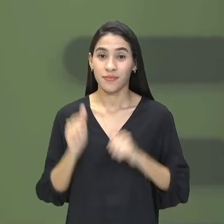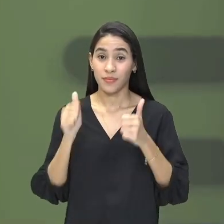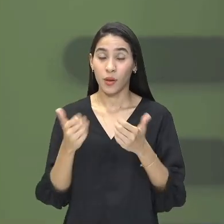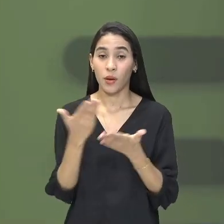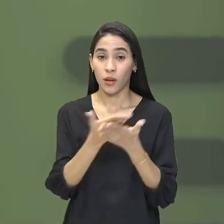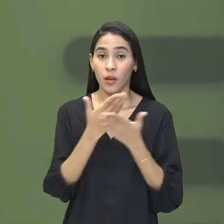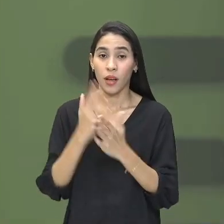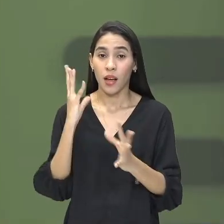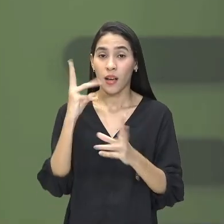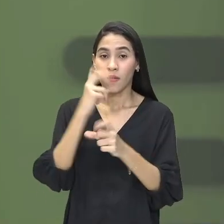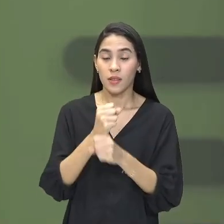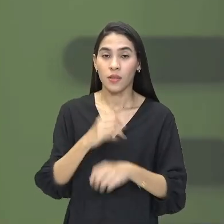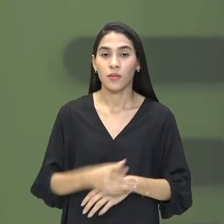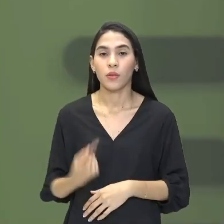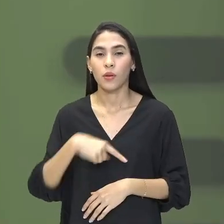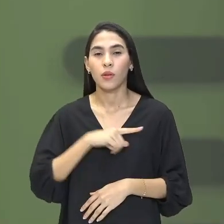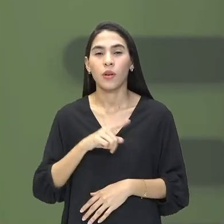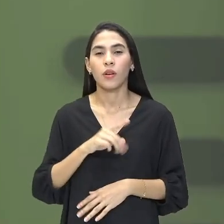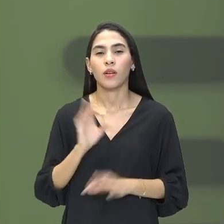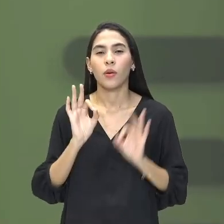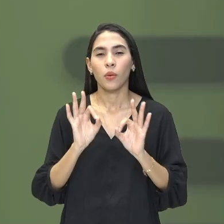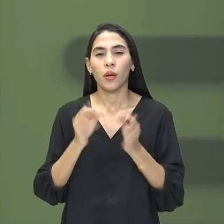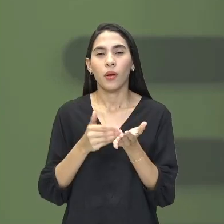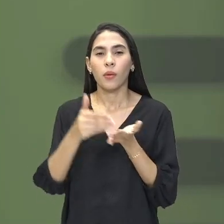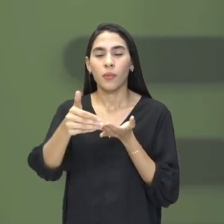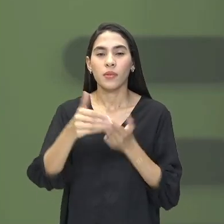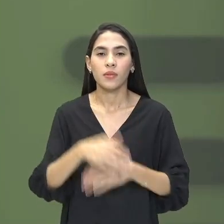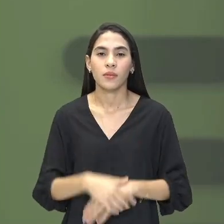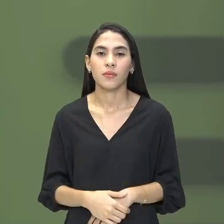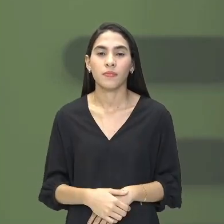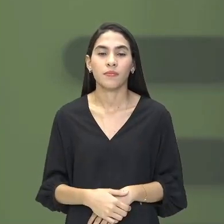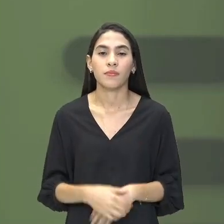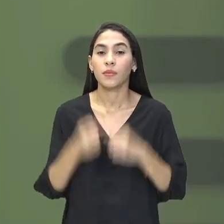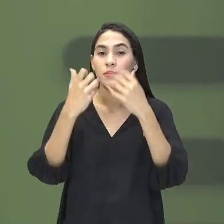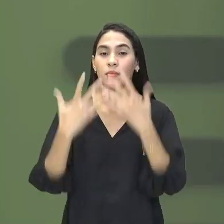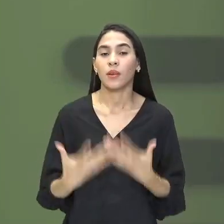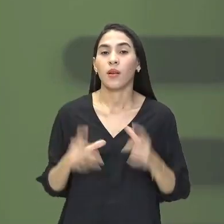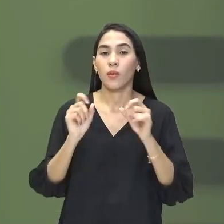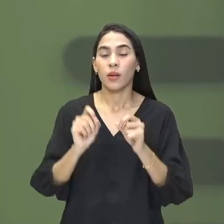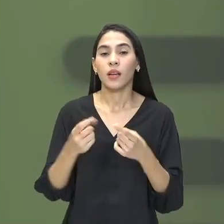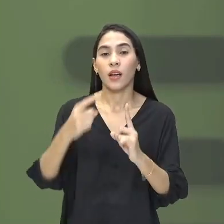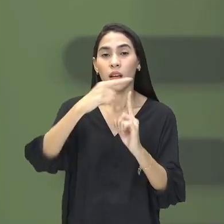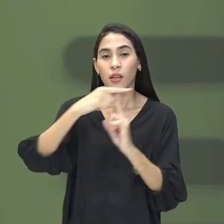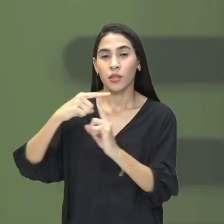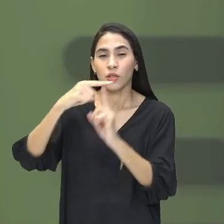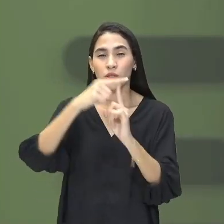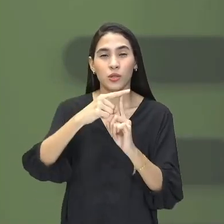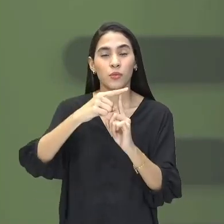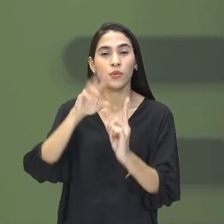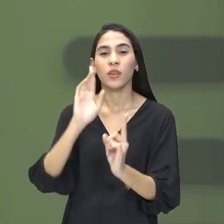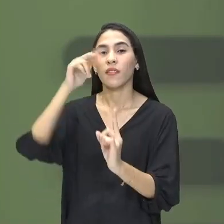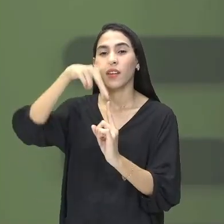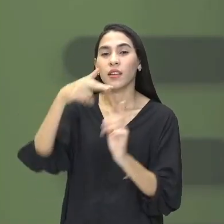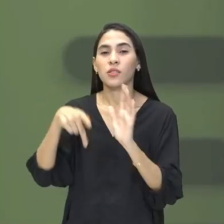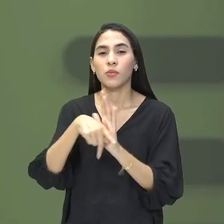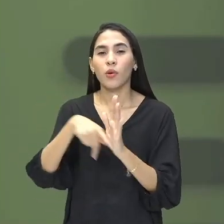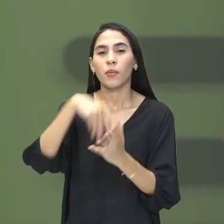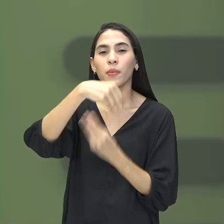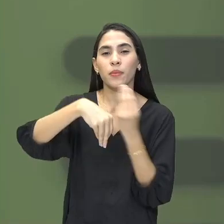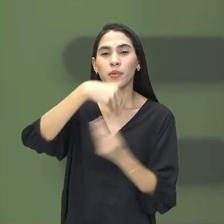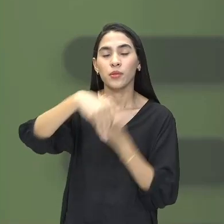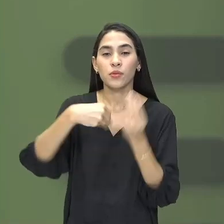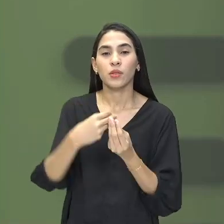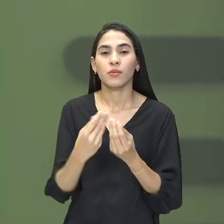nossa revisão, nós vamos começar a falar sobre os tipos específicos de misturas.